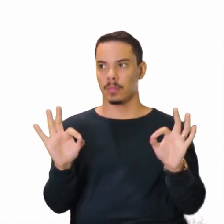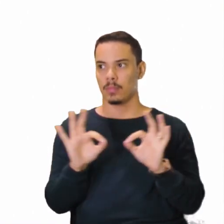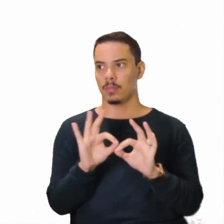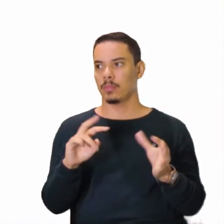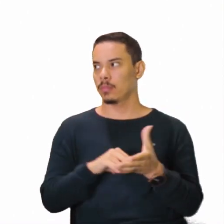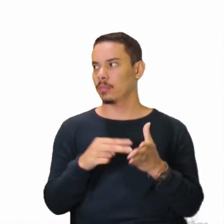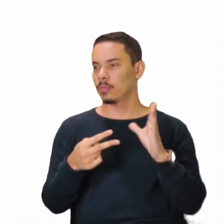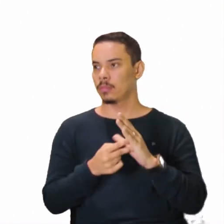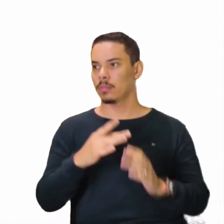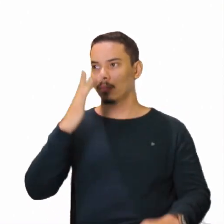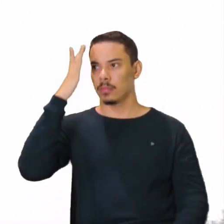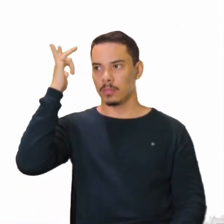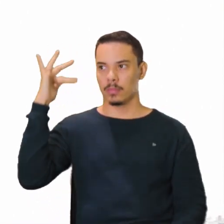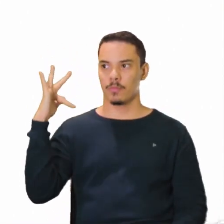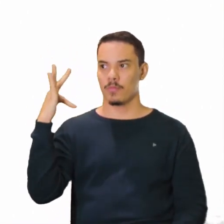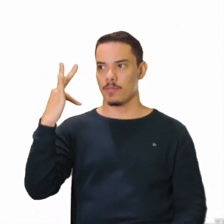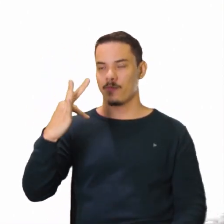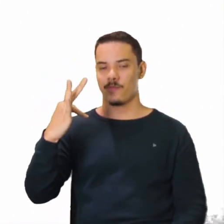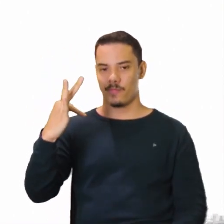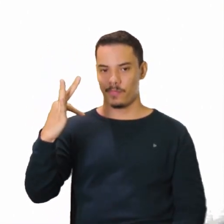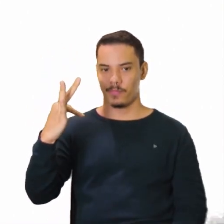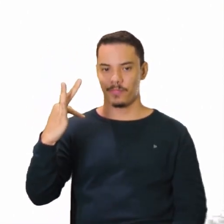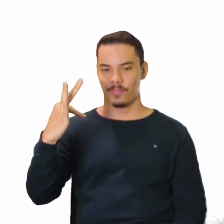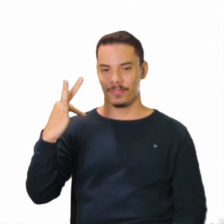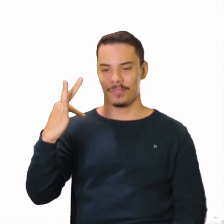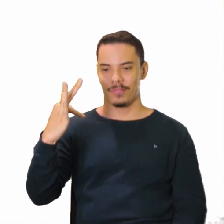amanhã, futuro, ó, amanhã,